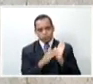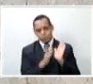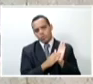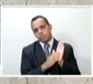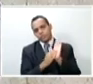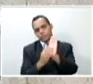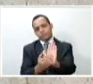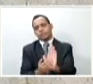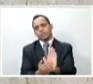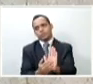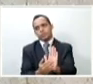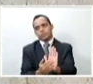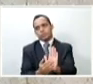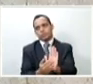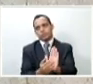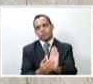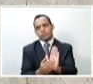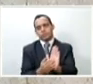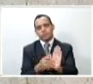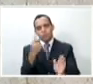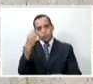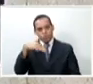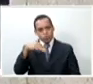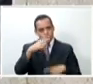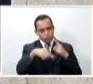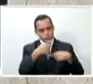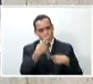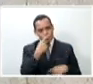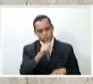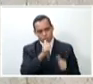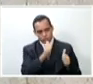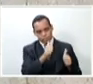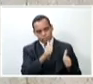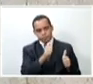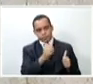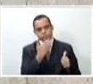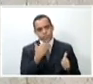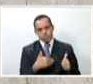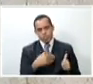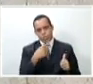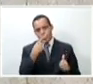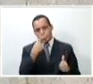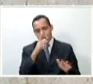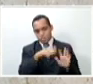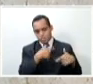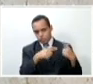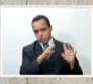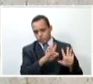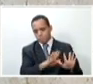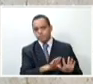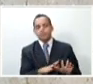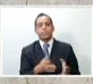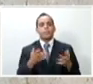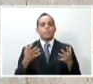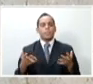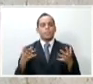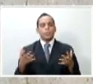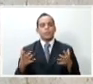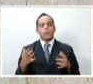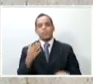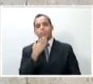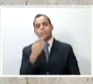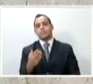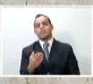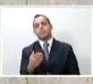vereador, assessoria, uma parte. Um minutinho, por gentileza, em tempo oportuno. A vossa assessoria, e eu espero que esse pedido